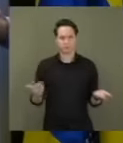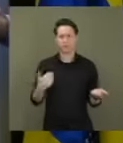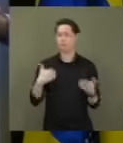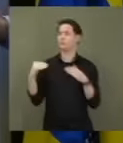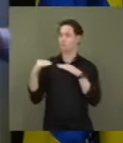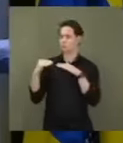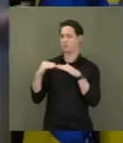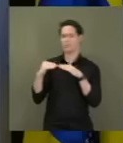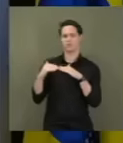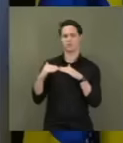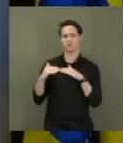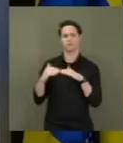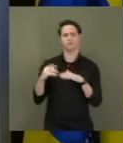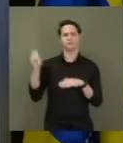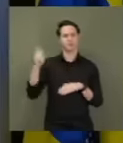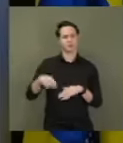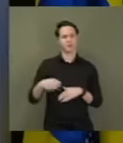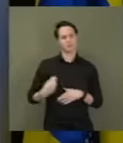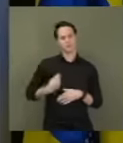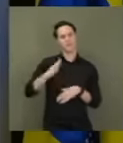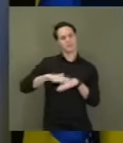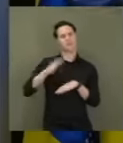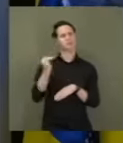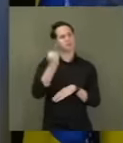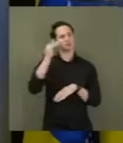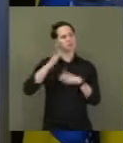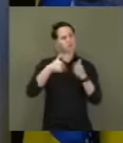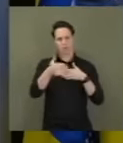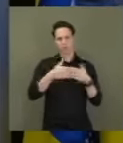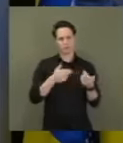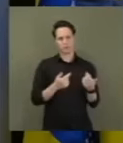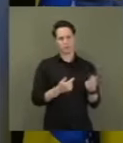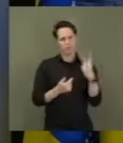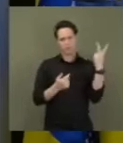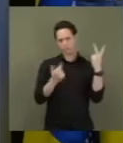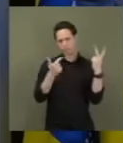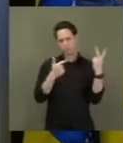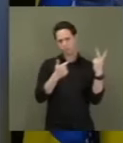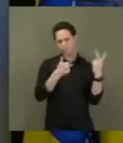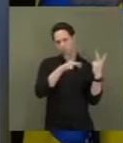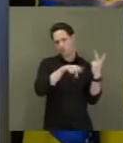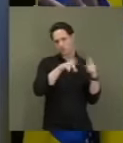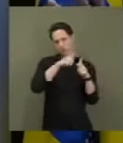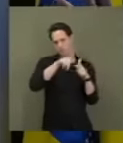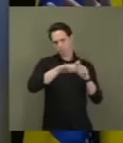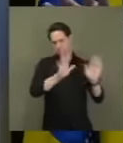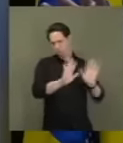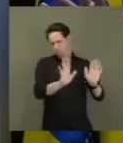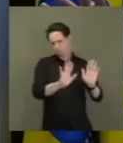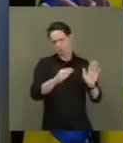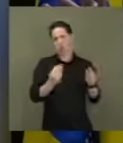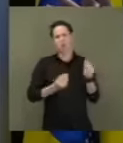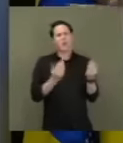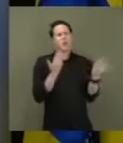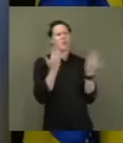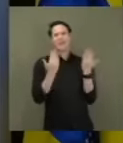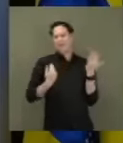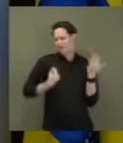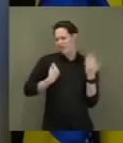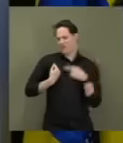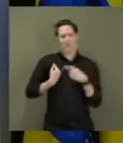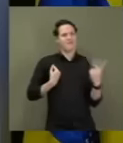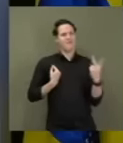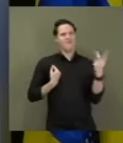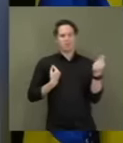concordo. A vida, o preço de cada uma não existe. São vidas,